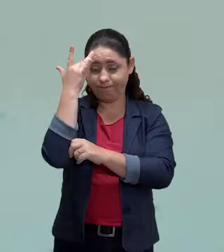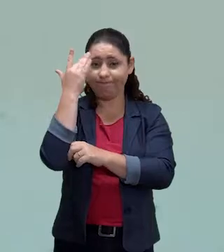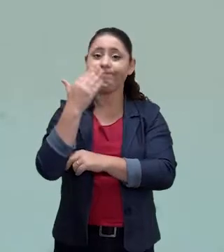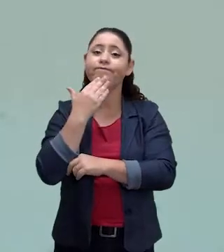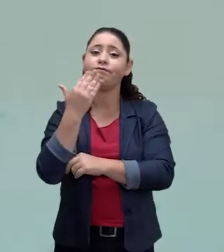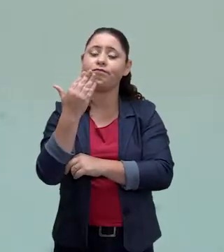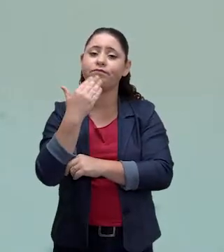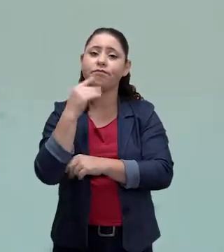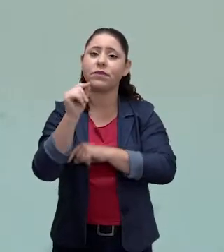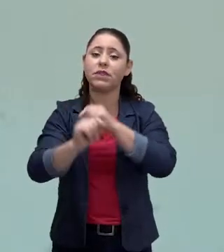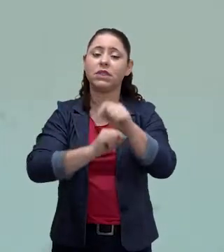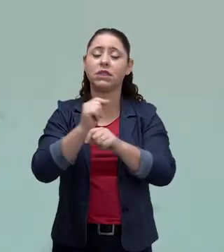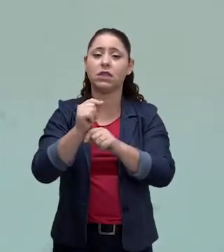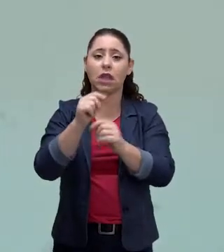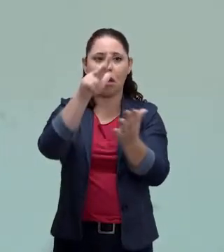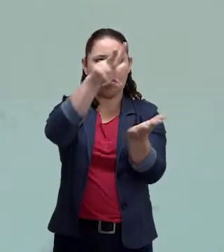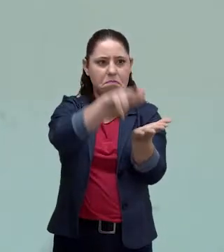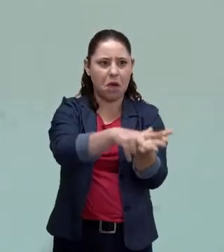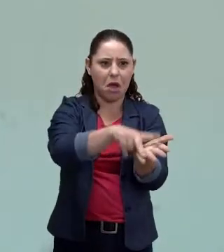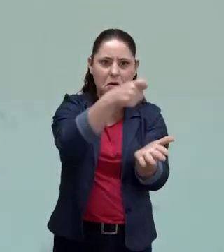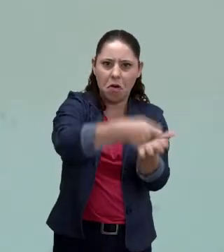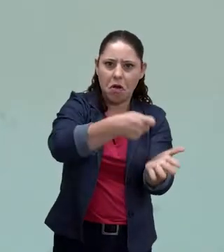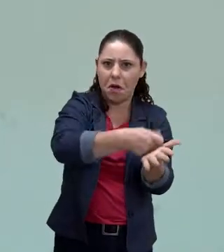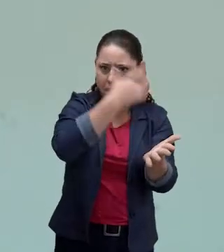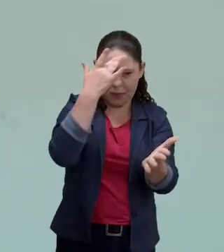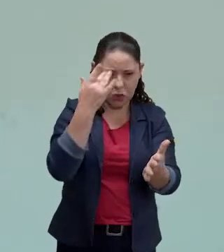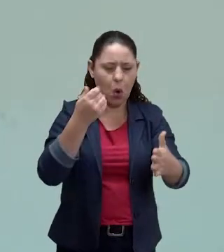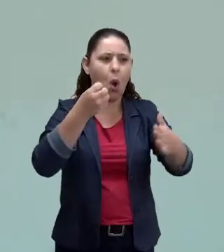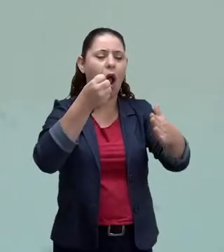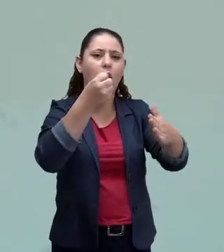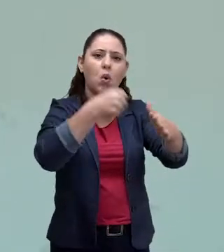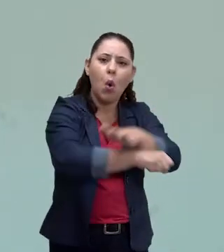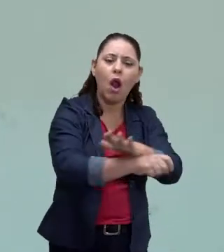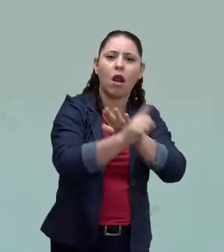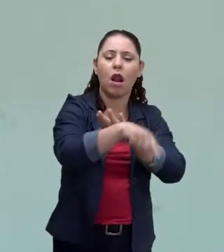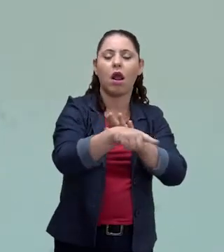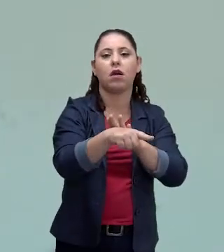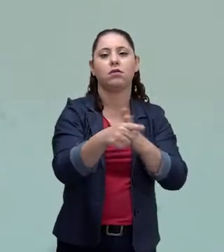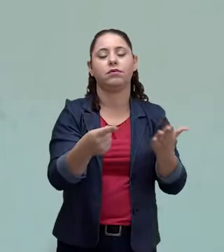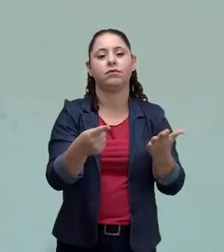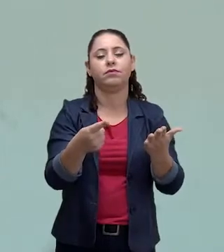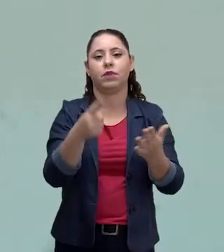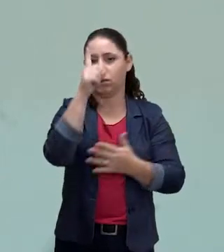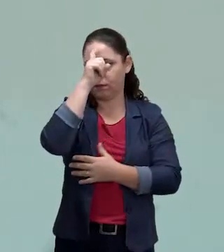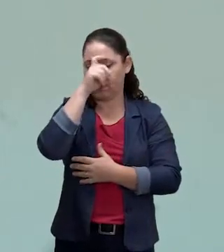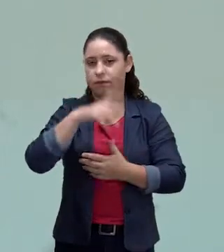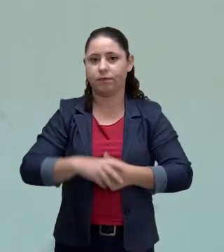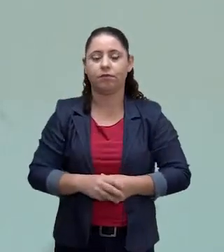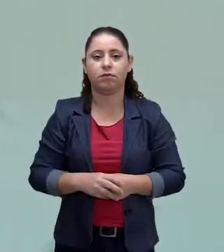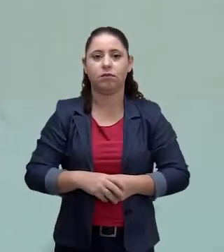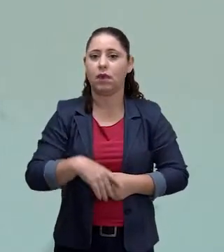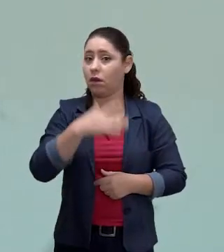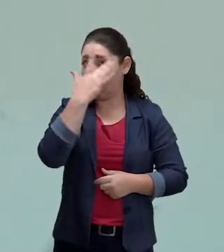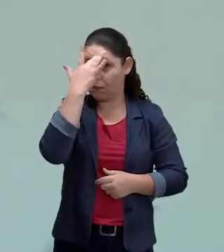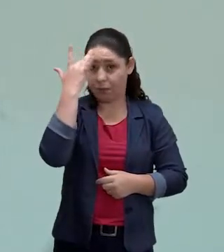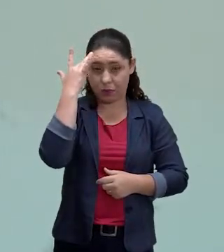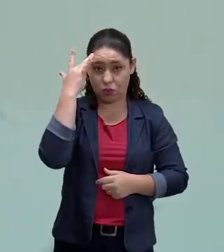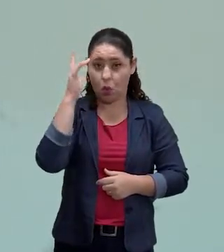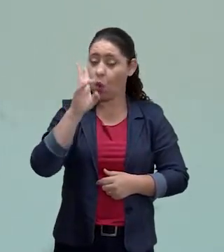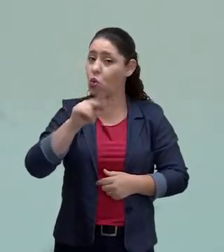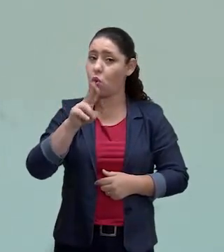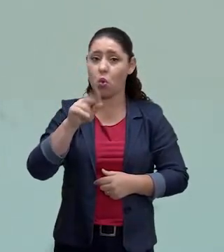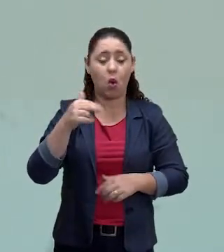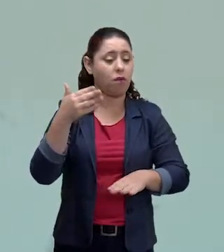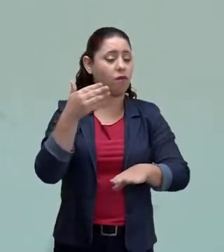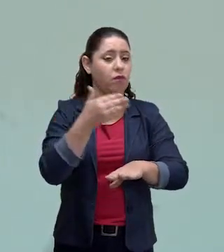defensoria pedindo o que eles chamam de internação compulsória do seu parente. Então, um paciente que nunca passou